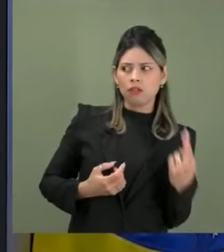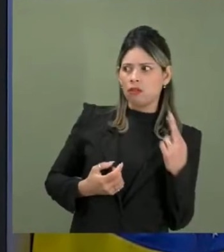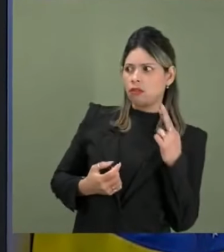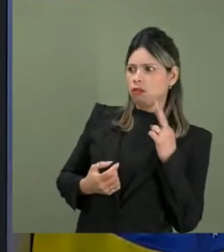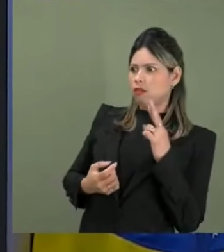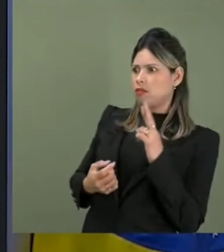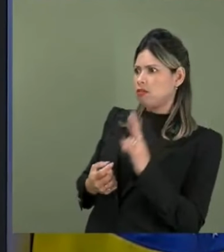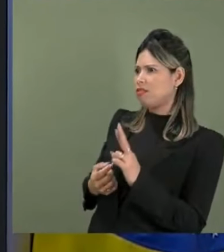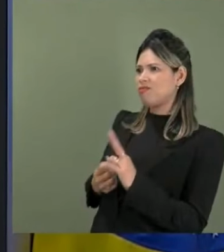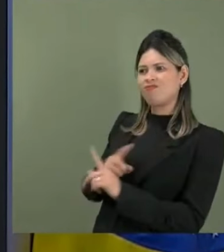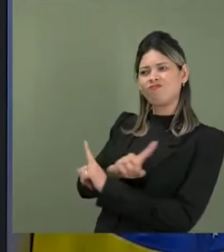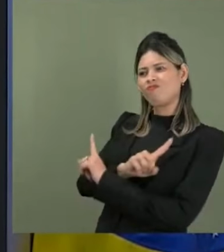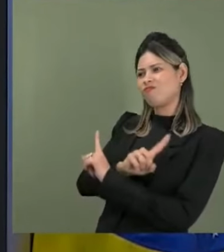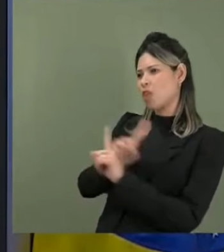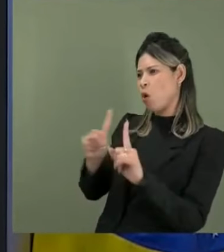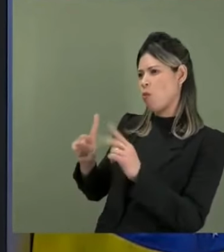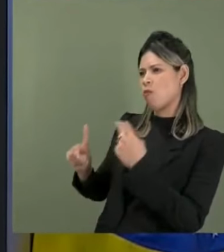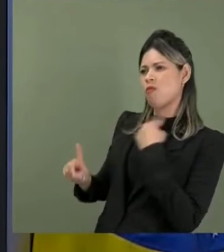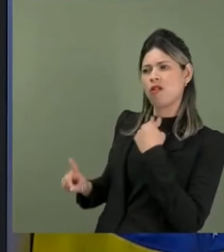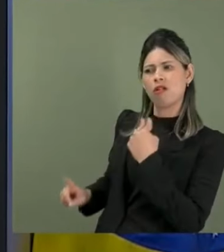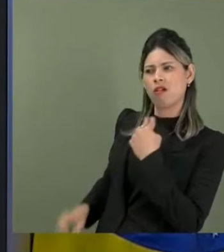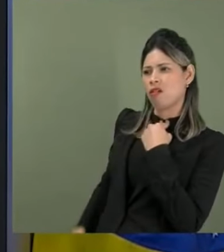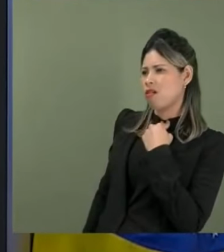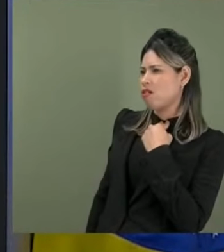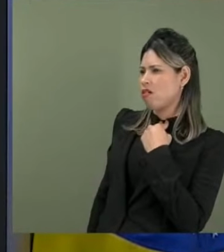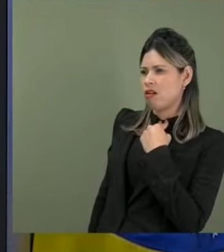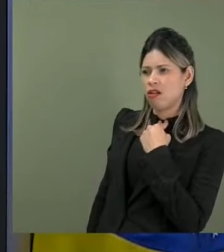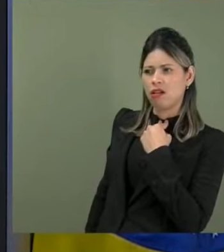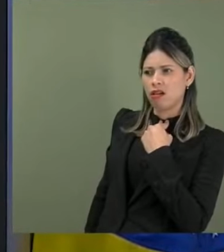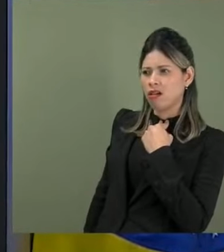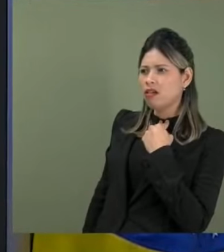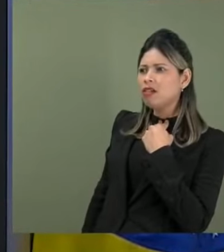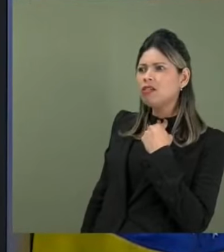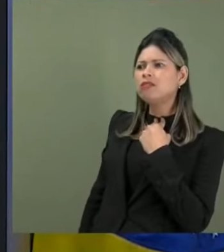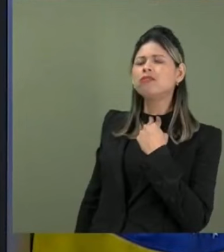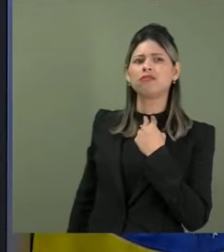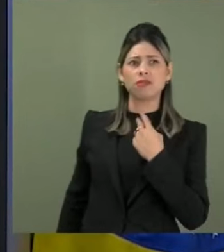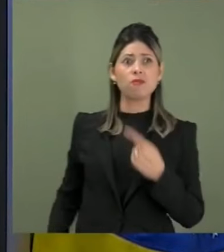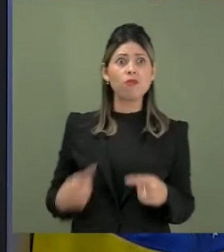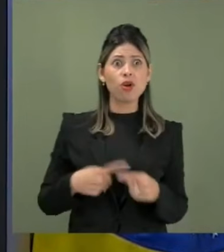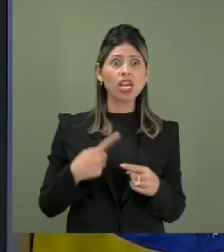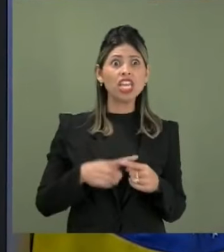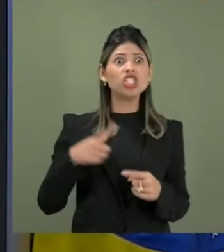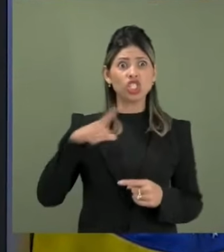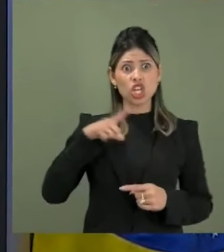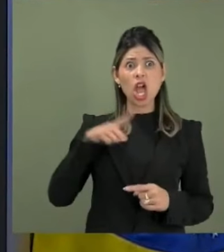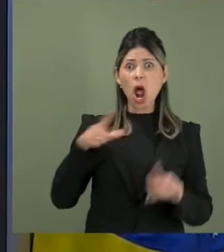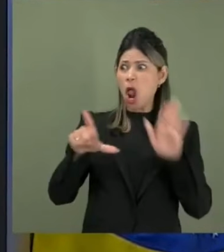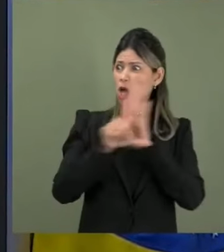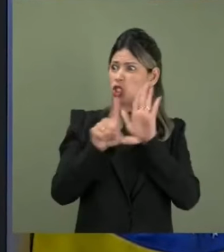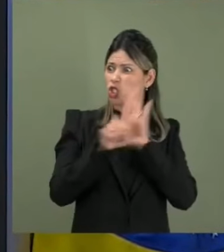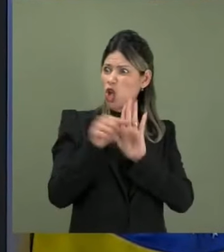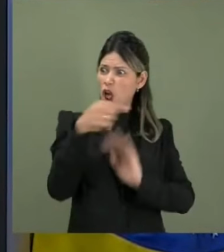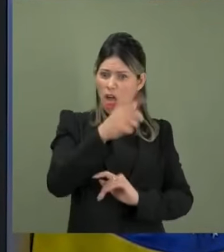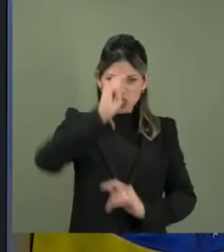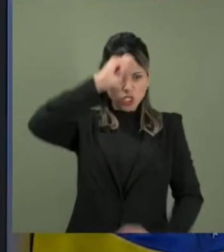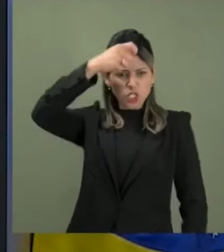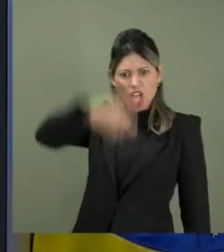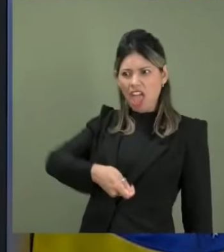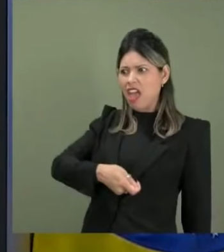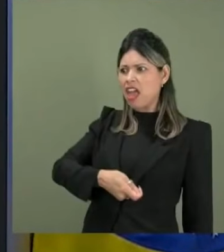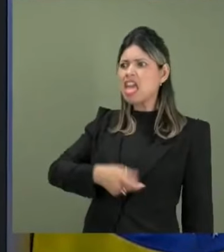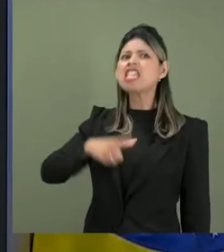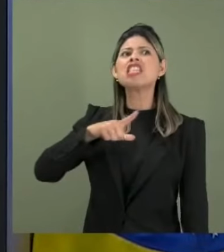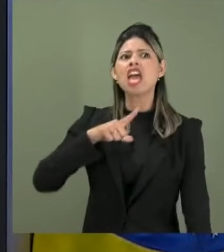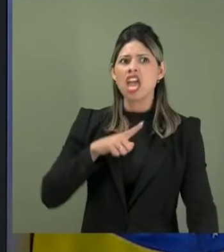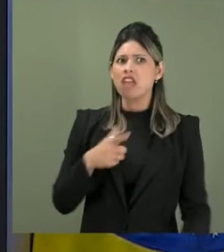não pode não, senhor guarda. Porque acima da lei dos ditadorzinhos de plantão,